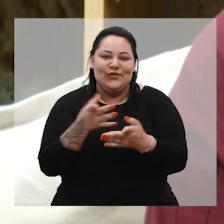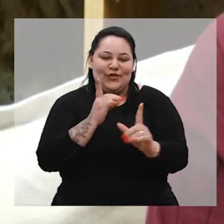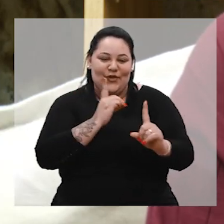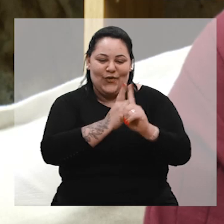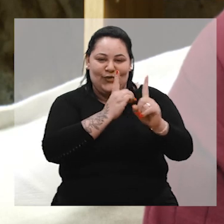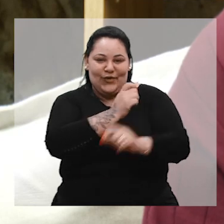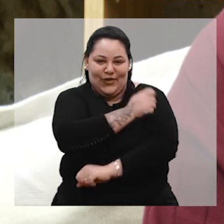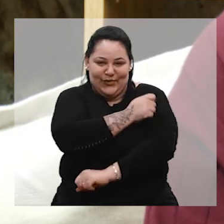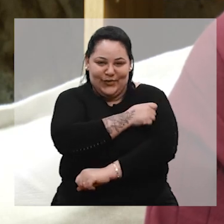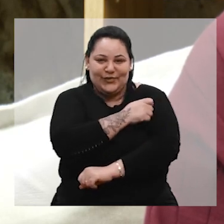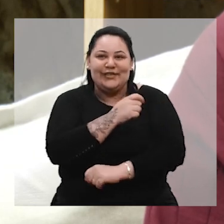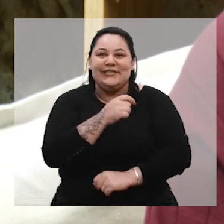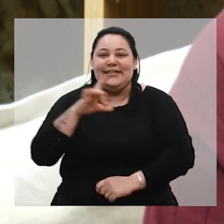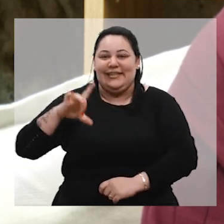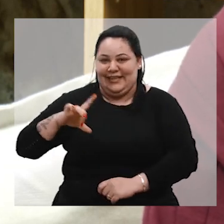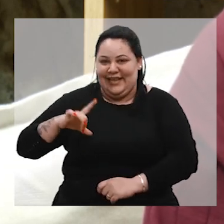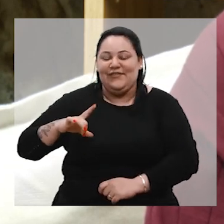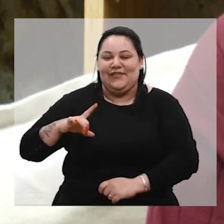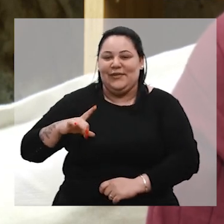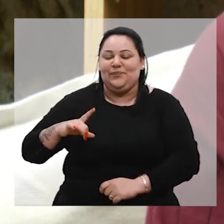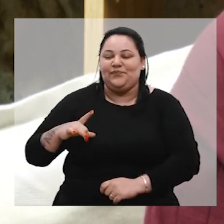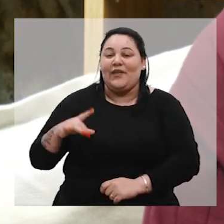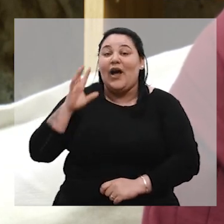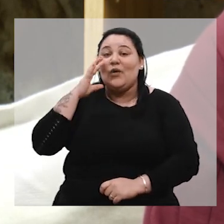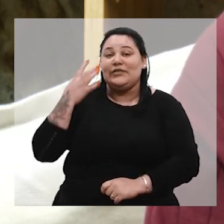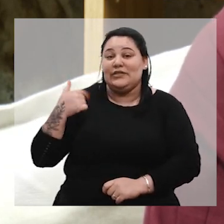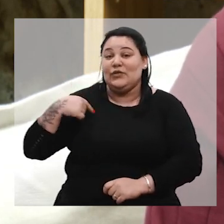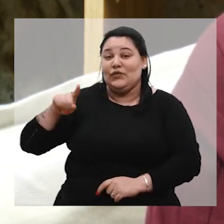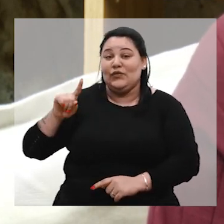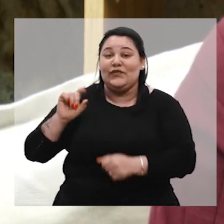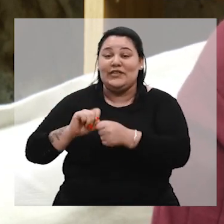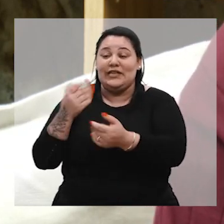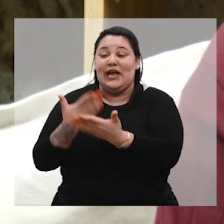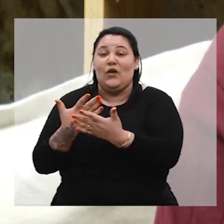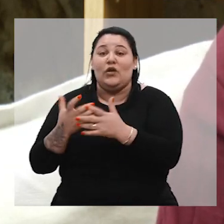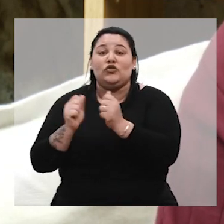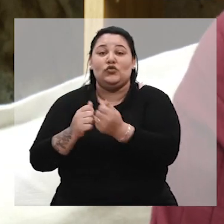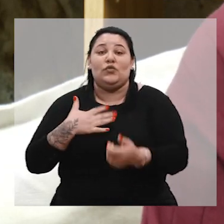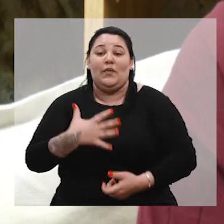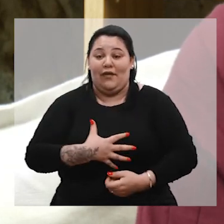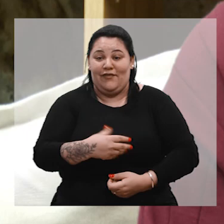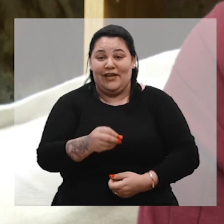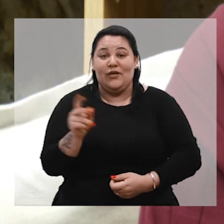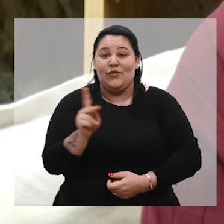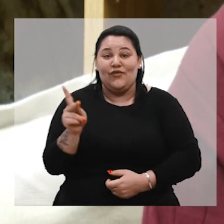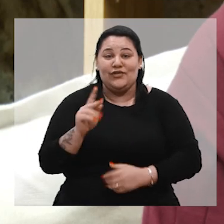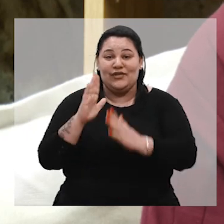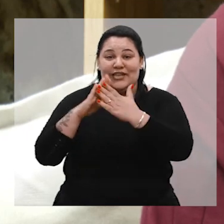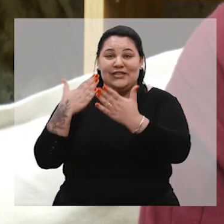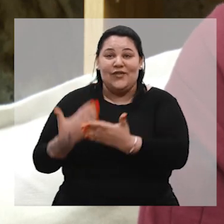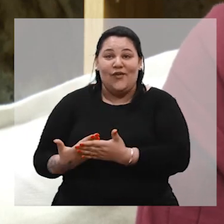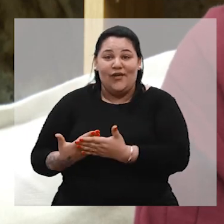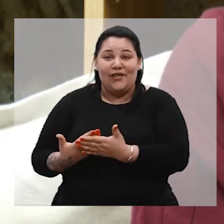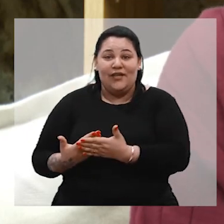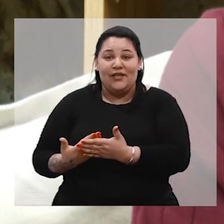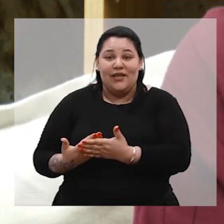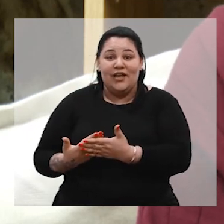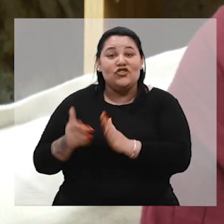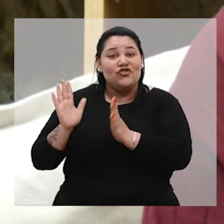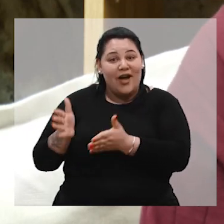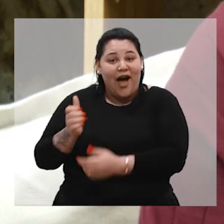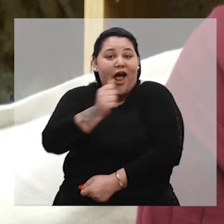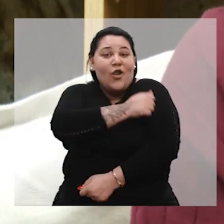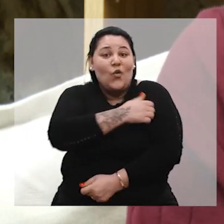encontro alunos, casualmente teve uma situação que eu fui fazer aula de música junto com a minha filha e o professor da